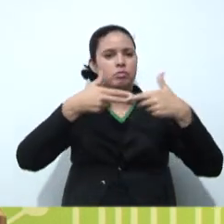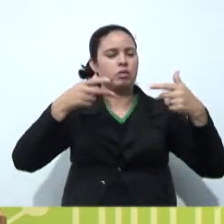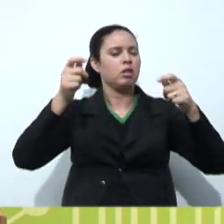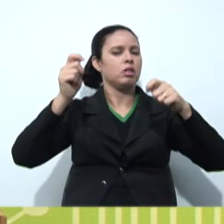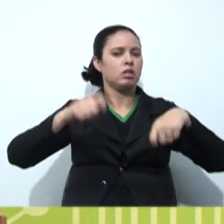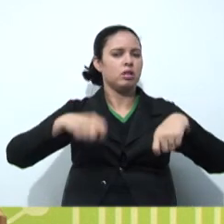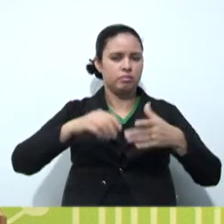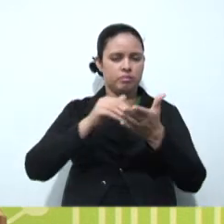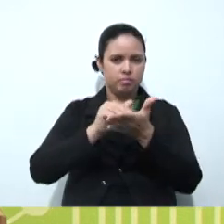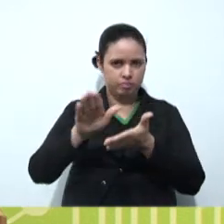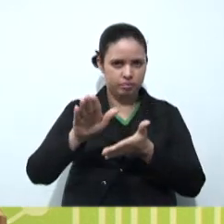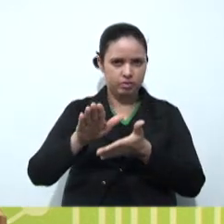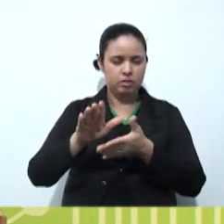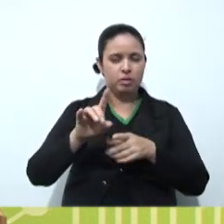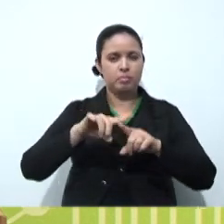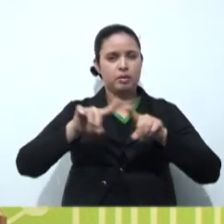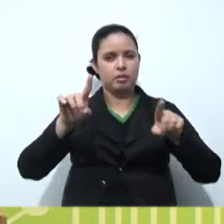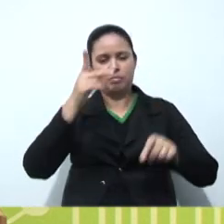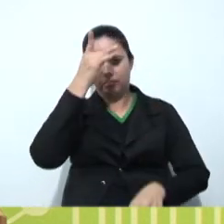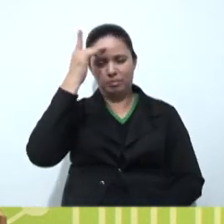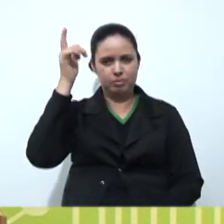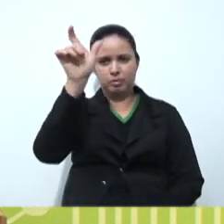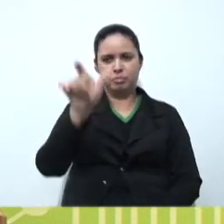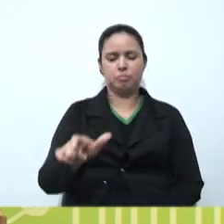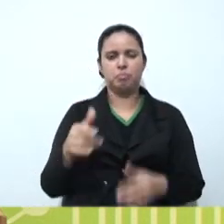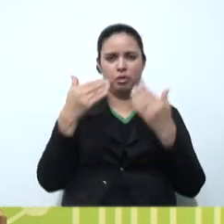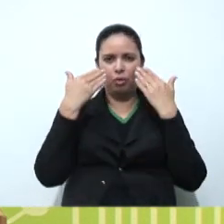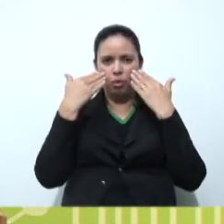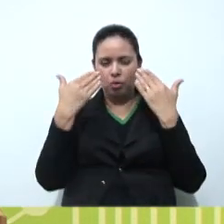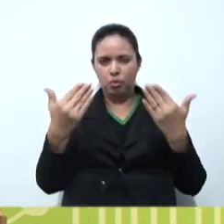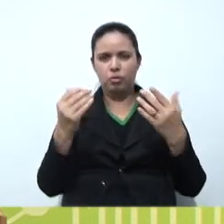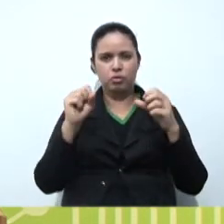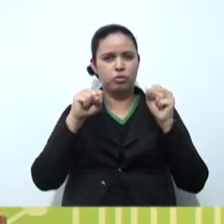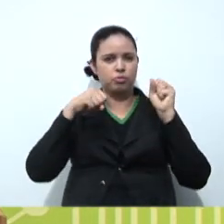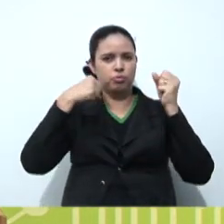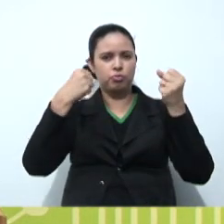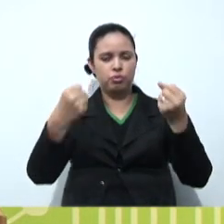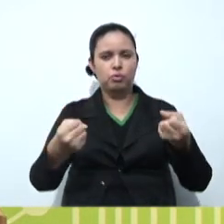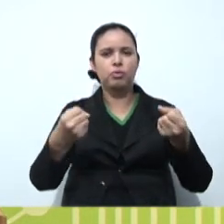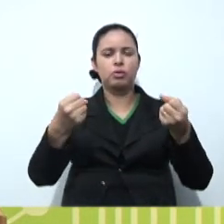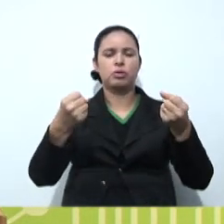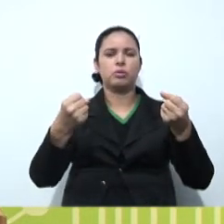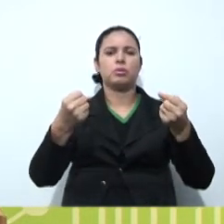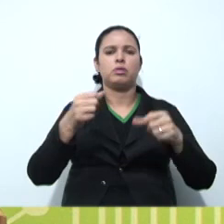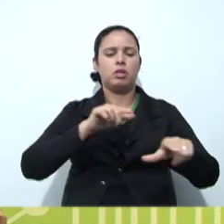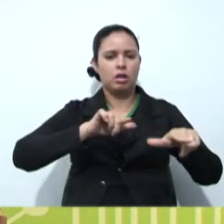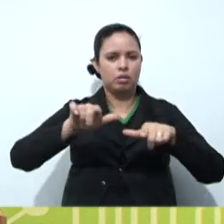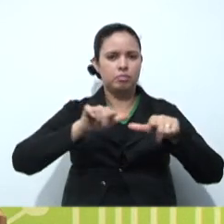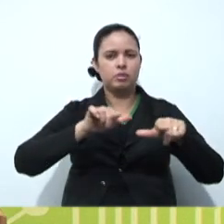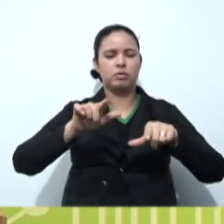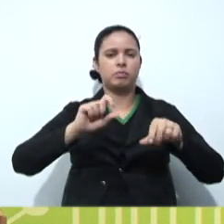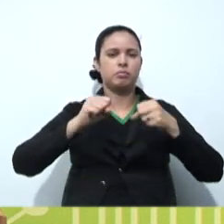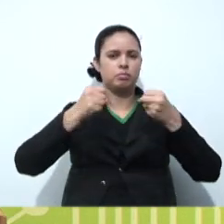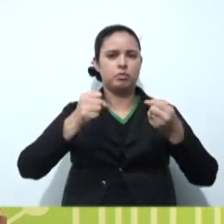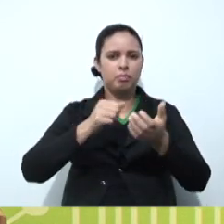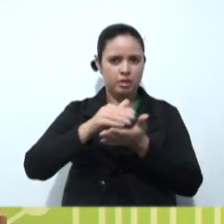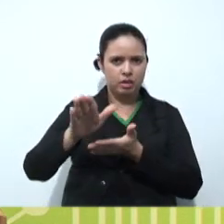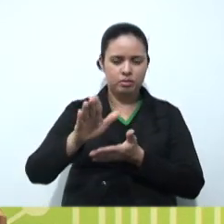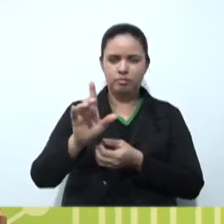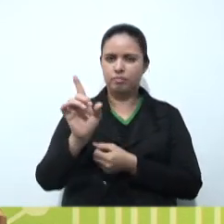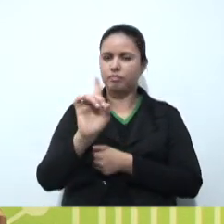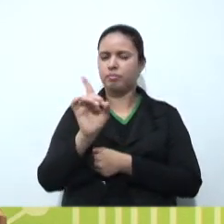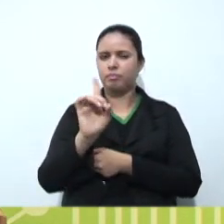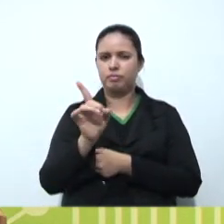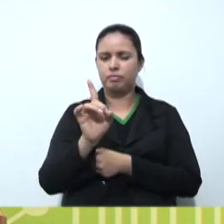cipeiro atuante, ele trabalha em prol da empresa, existe algum motivo para essa empresa mandar ele embora? Não. Ah, e depois de 1 ano, pode